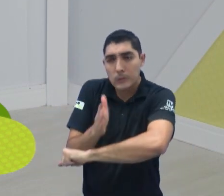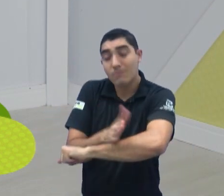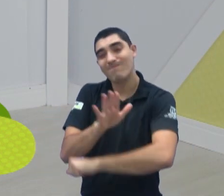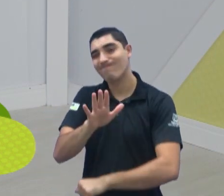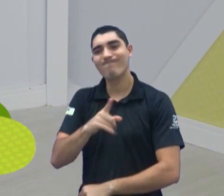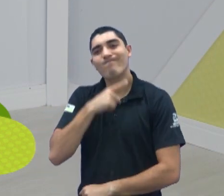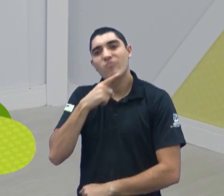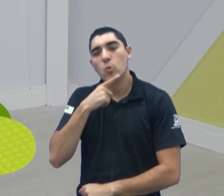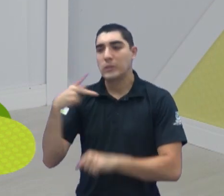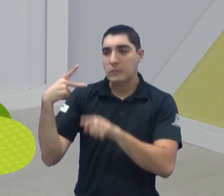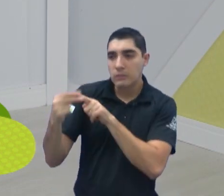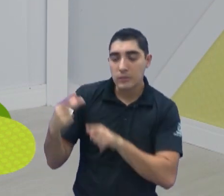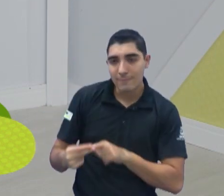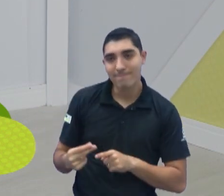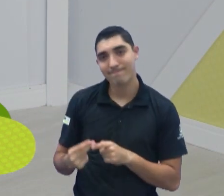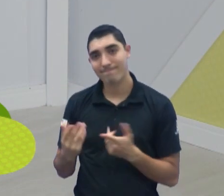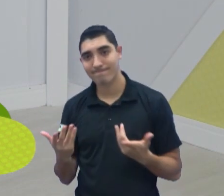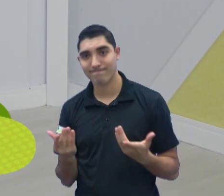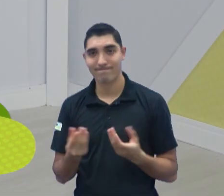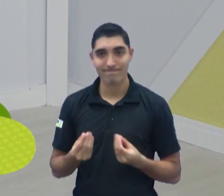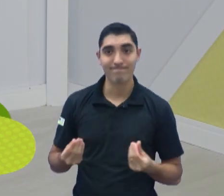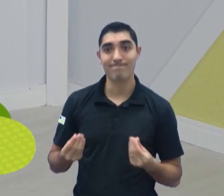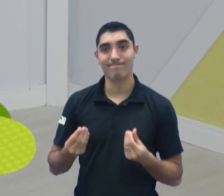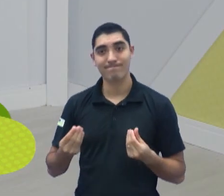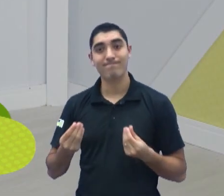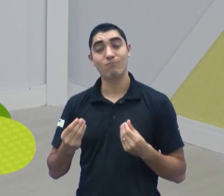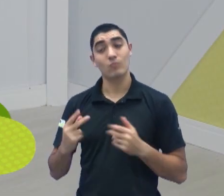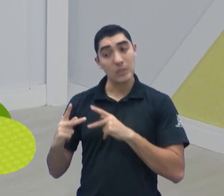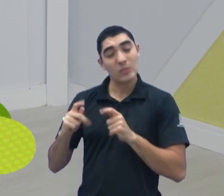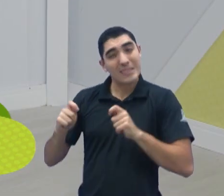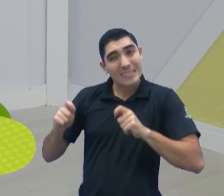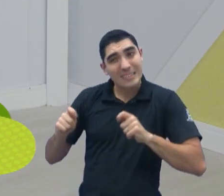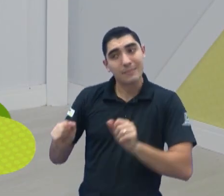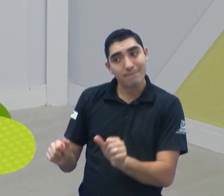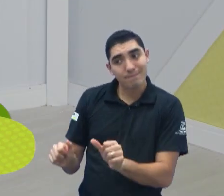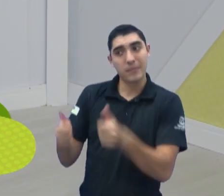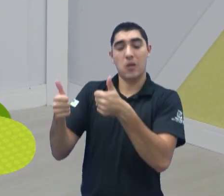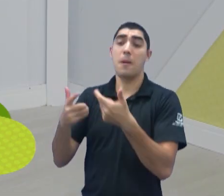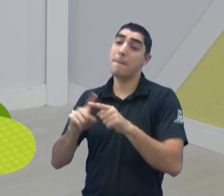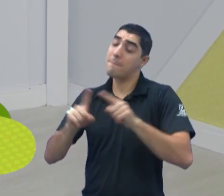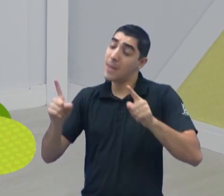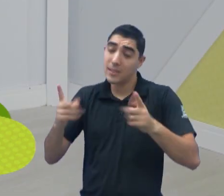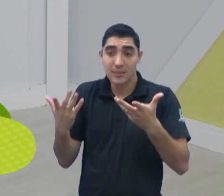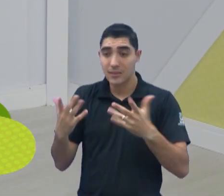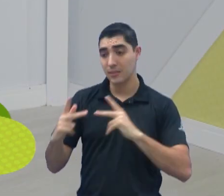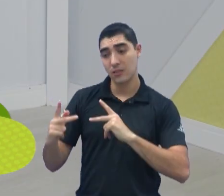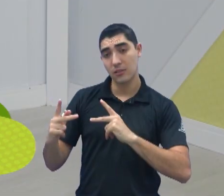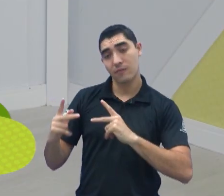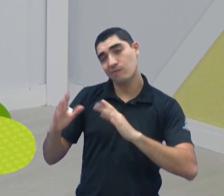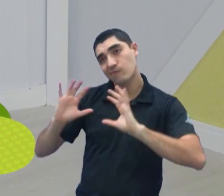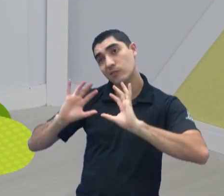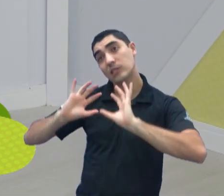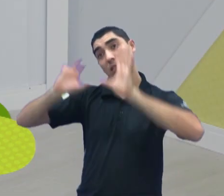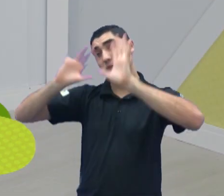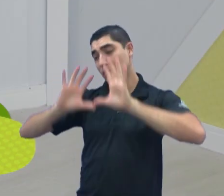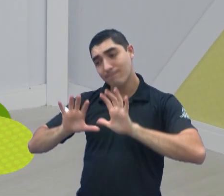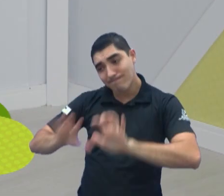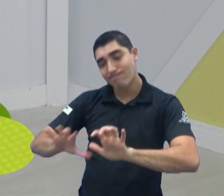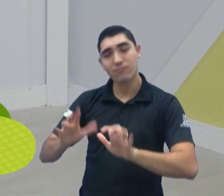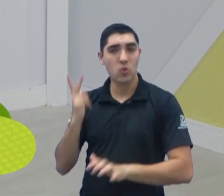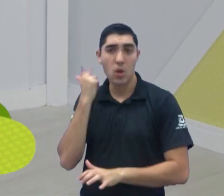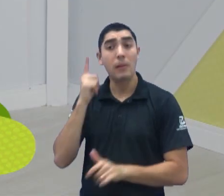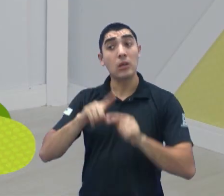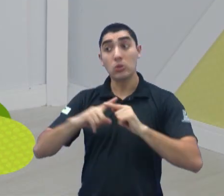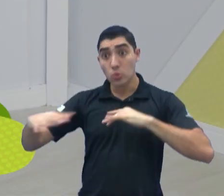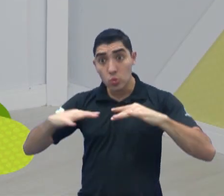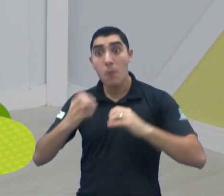deveria de repente estar um pouquinho melhor, mas faz parte, o vôlei é coletivo. São José fez boas apresentações, não conseguiu